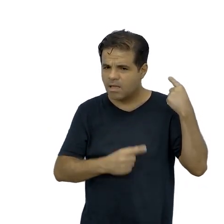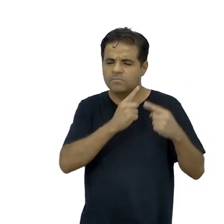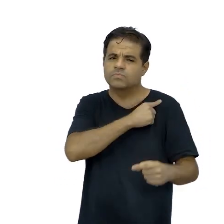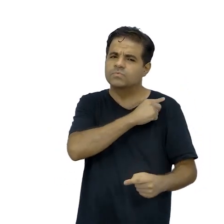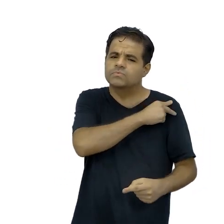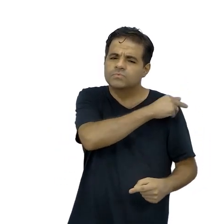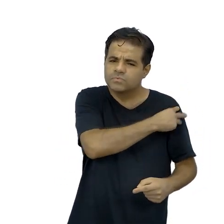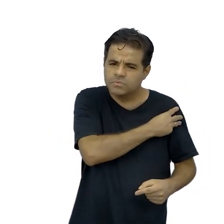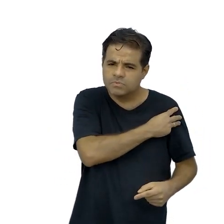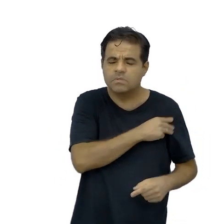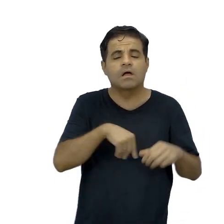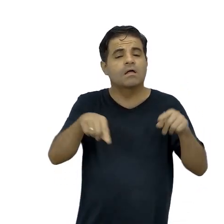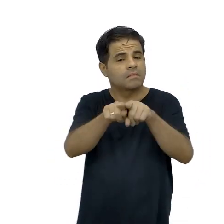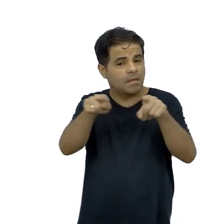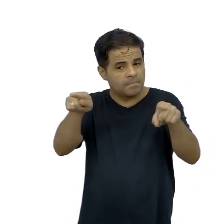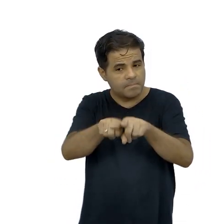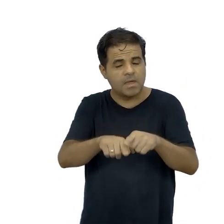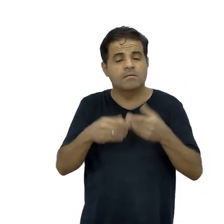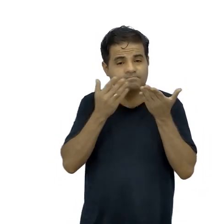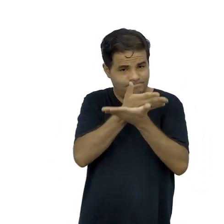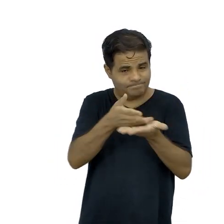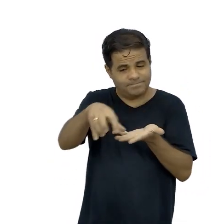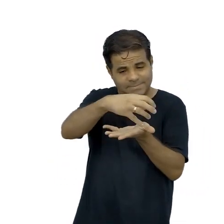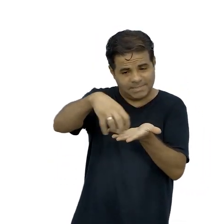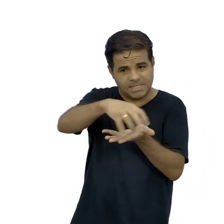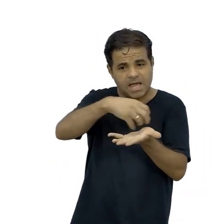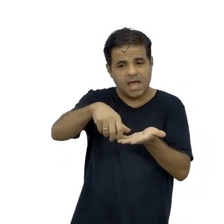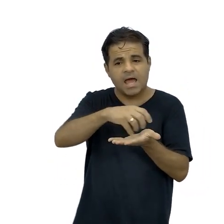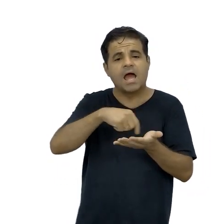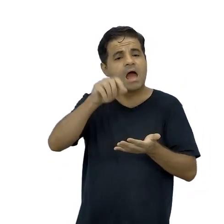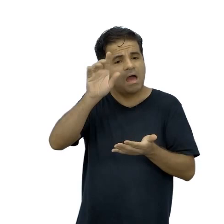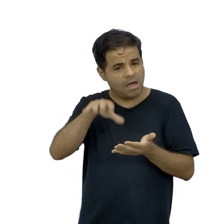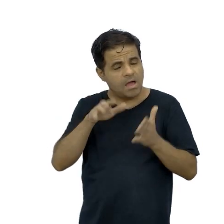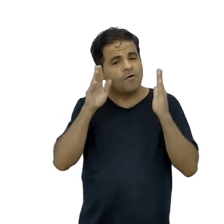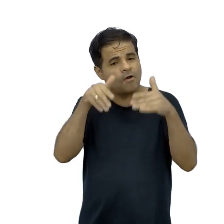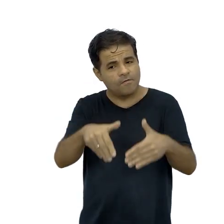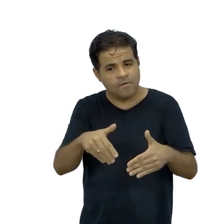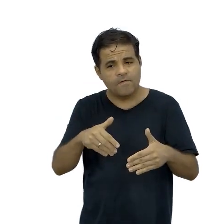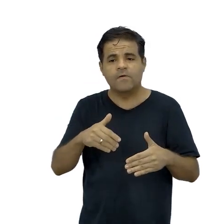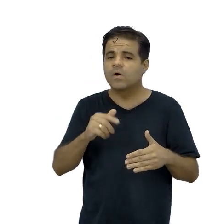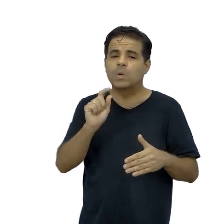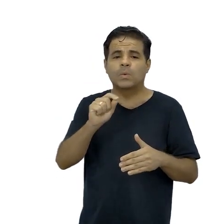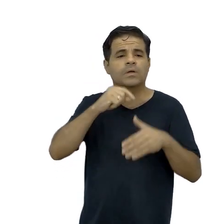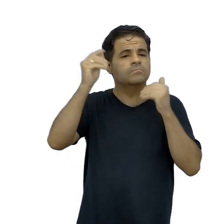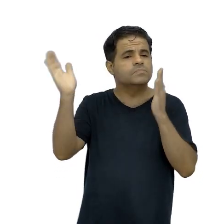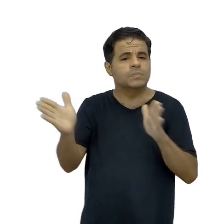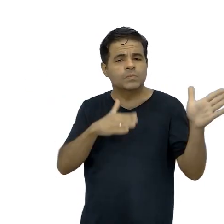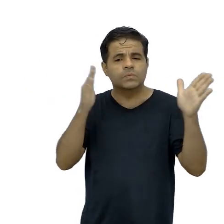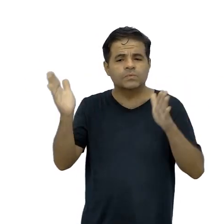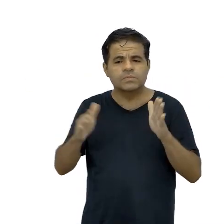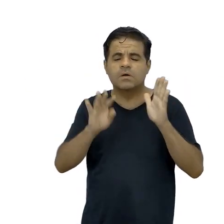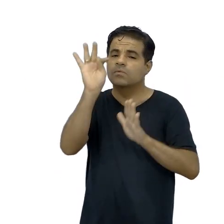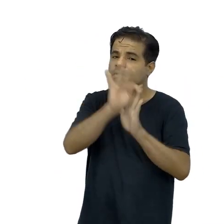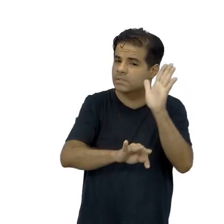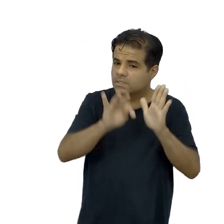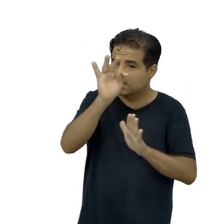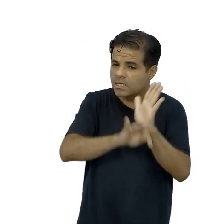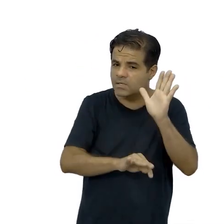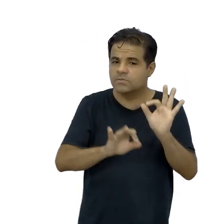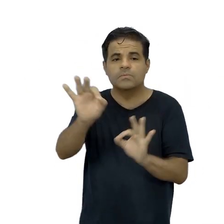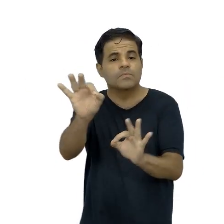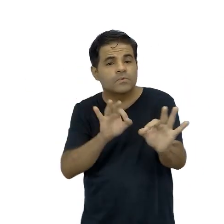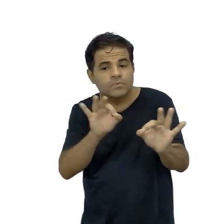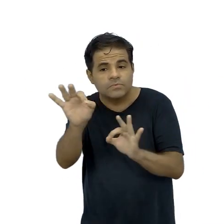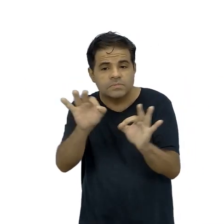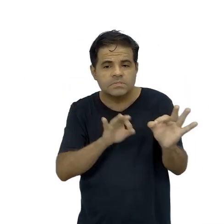fundamental e também estão na área, ou focam a questão da produção de texto e de planejamento